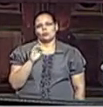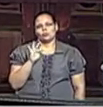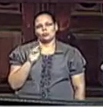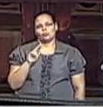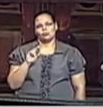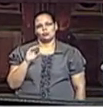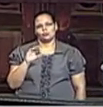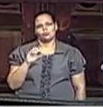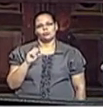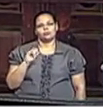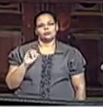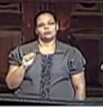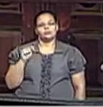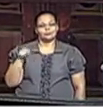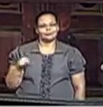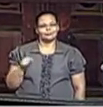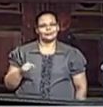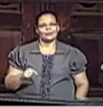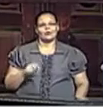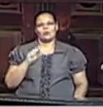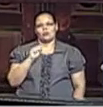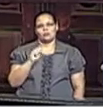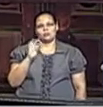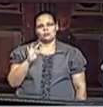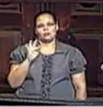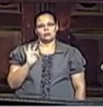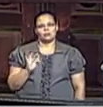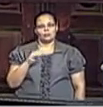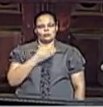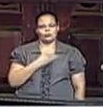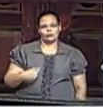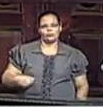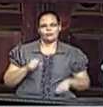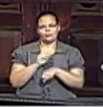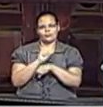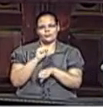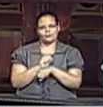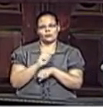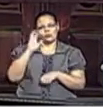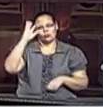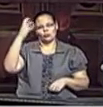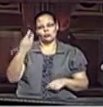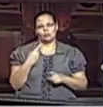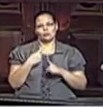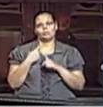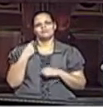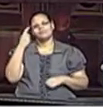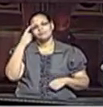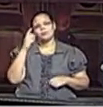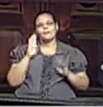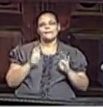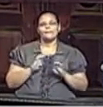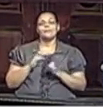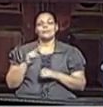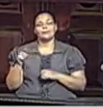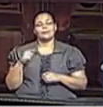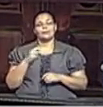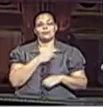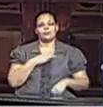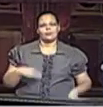o governo esperava que pudesse sair de lá com uma solução positiva, com o ministro ou o